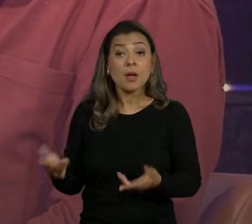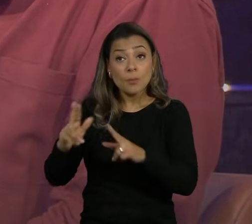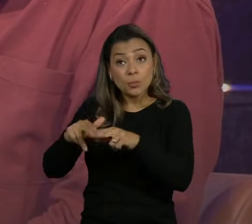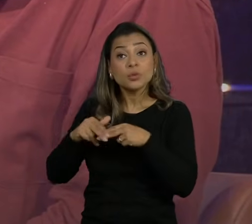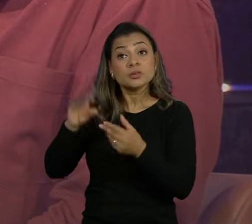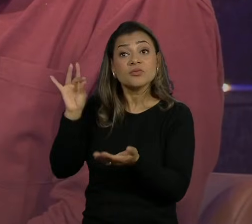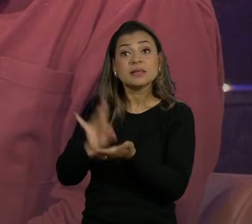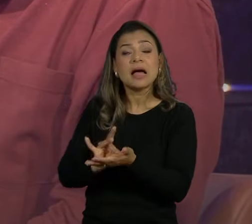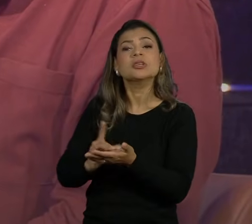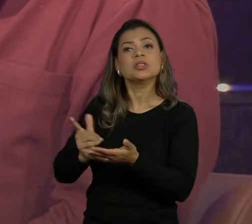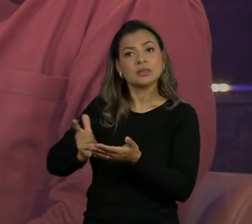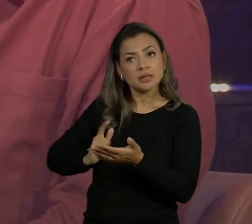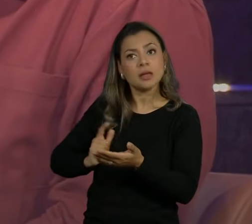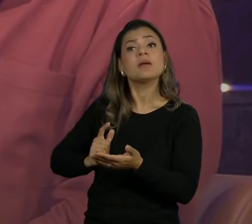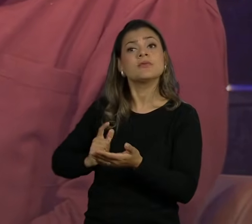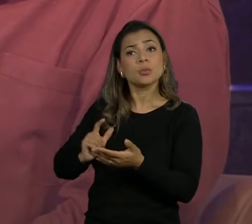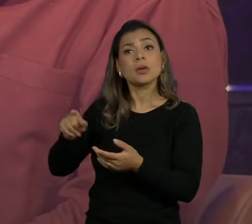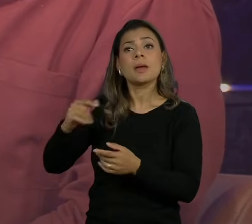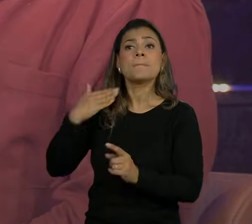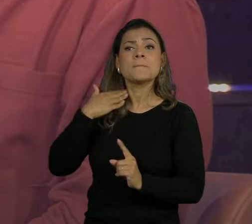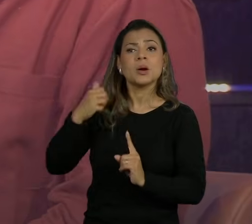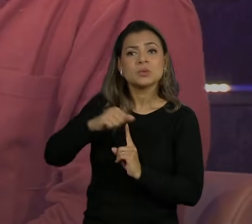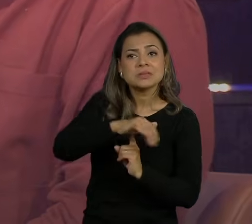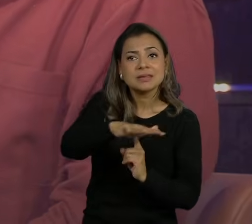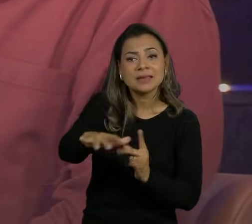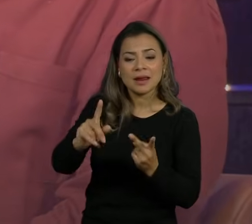a partir do Estado, né? O Banco Central,